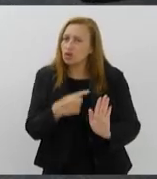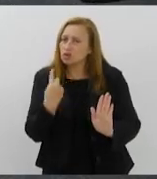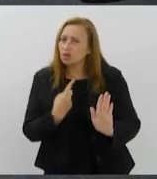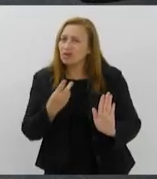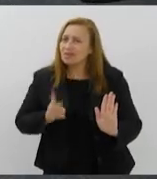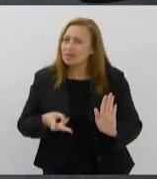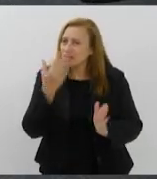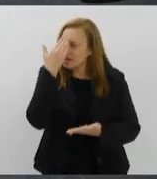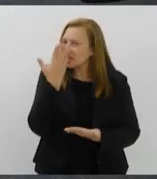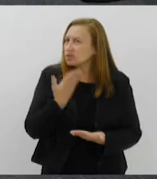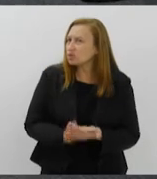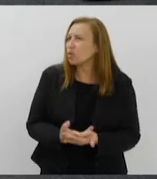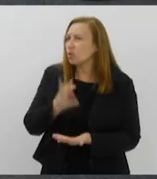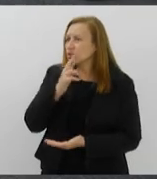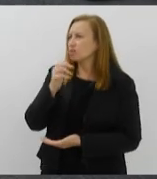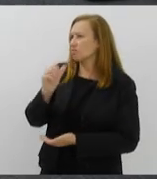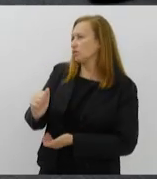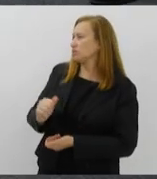acreditou, Rodrigo,